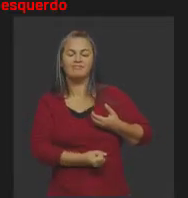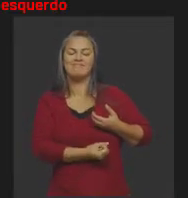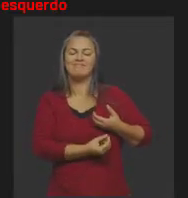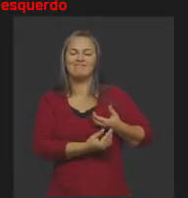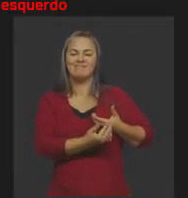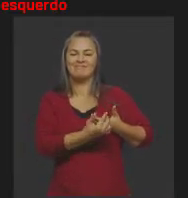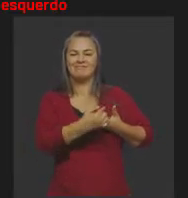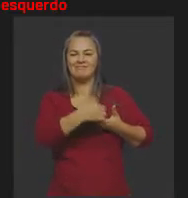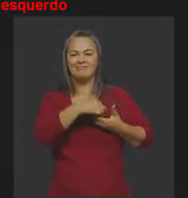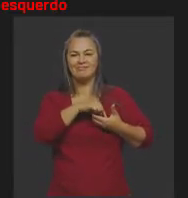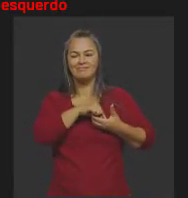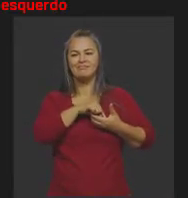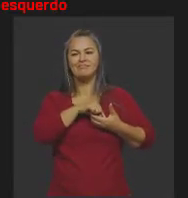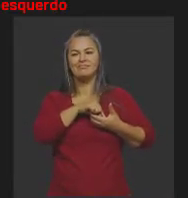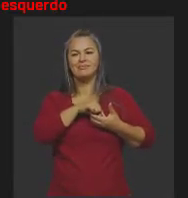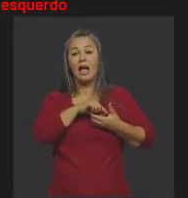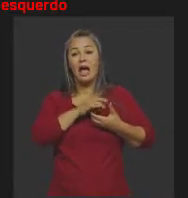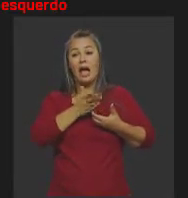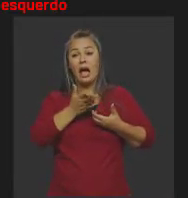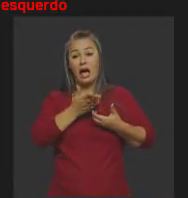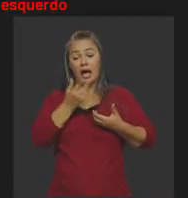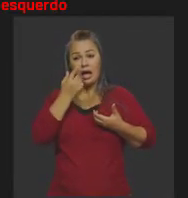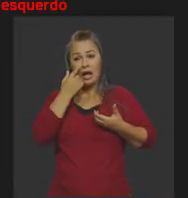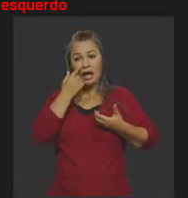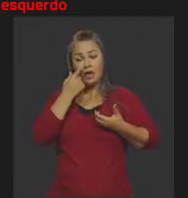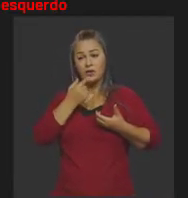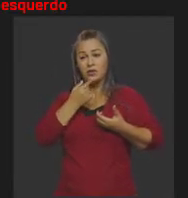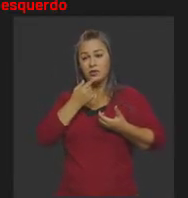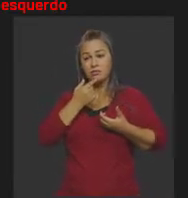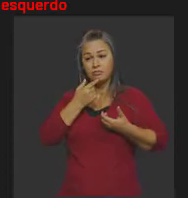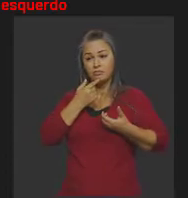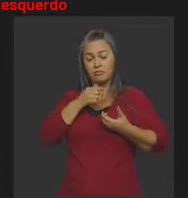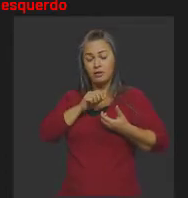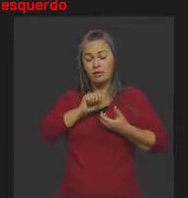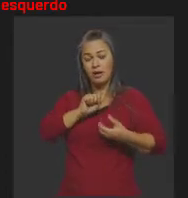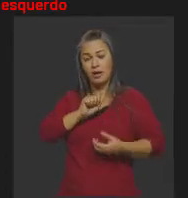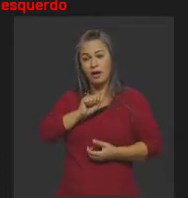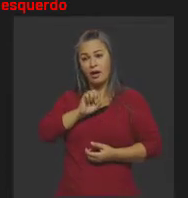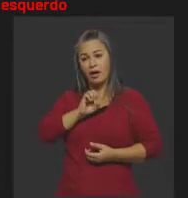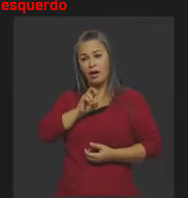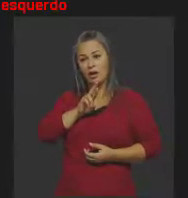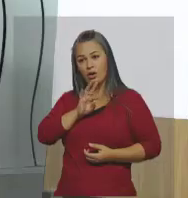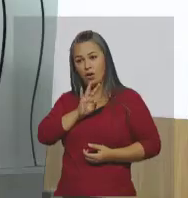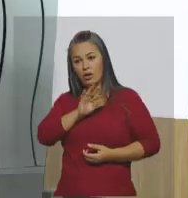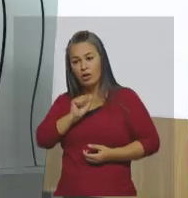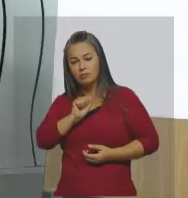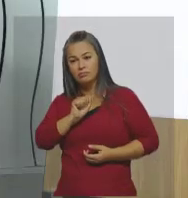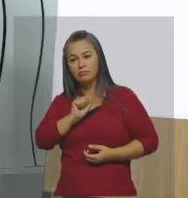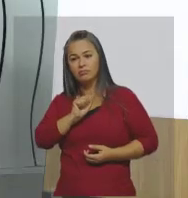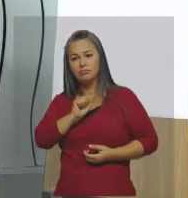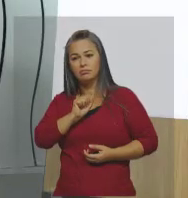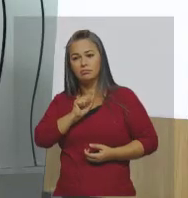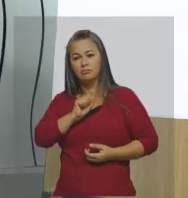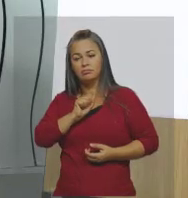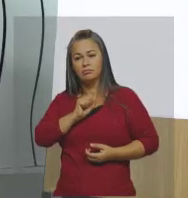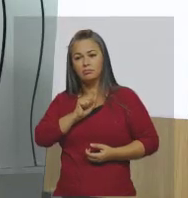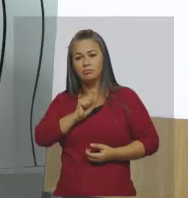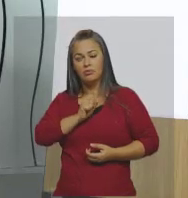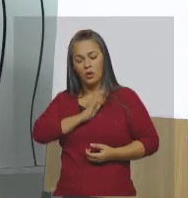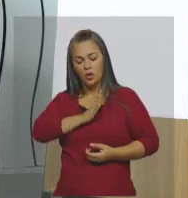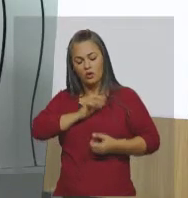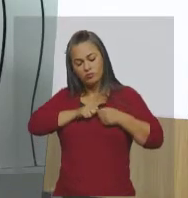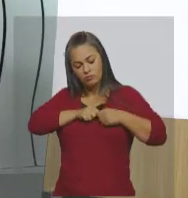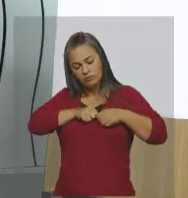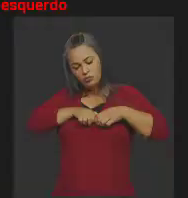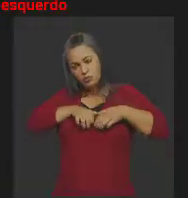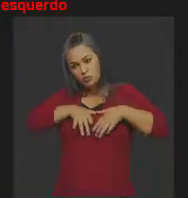coração mais uma vez. Agora esse sangue, então, vai sair do coração pela artéria aorta e vai seguir em direção a todos os